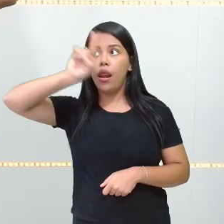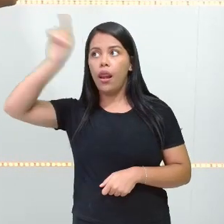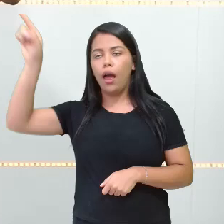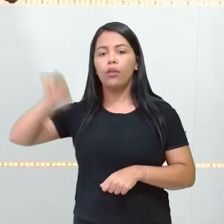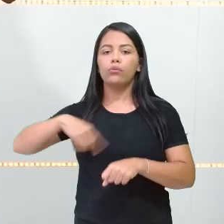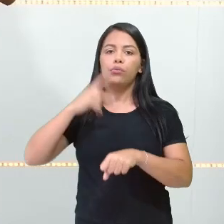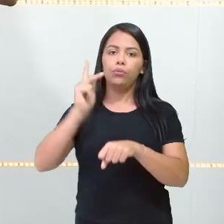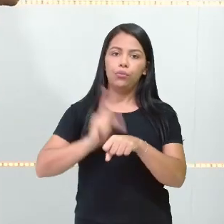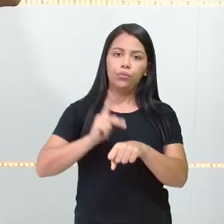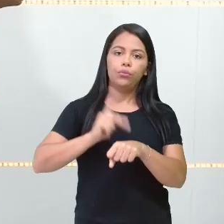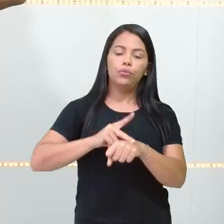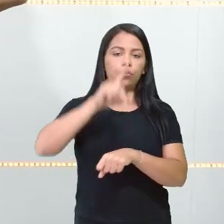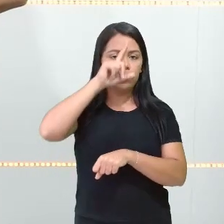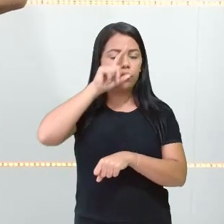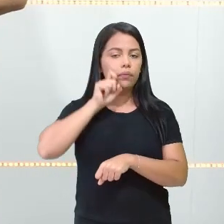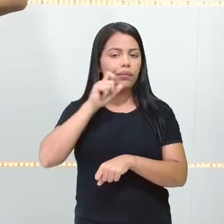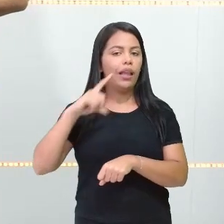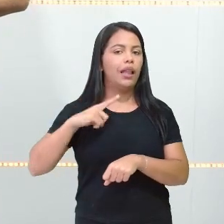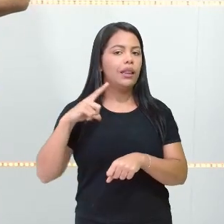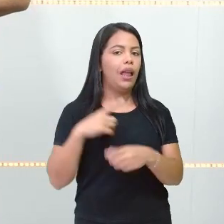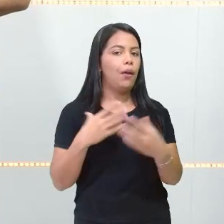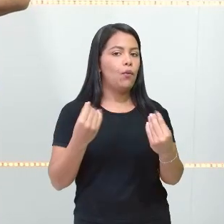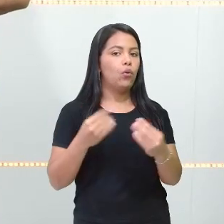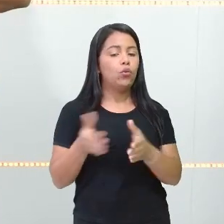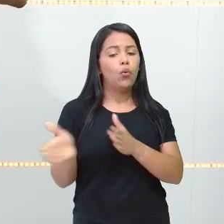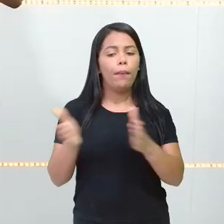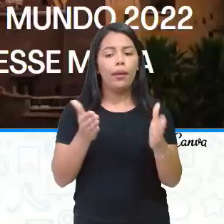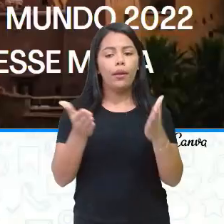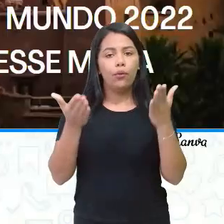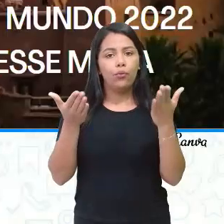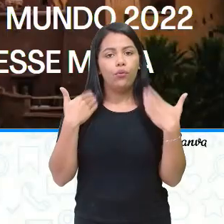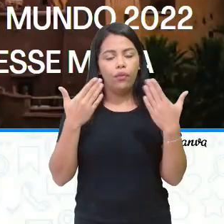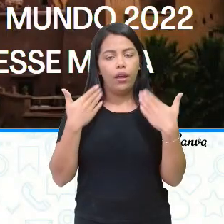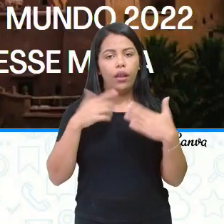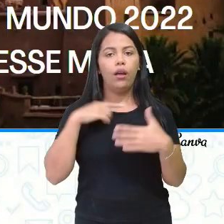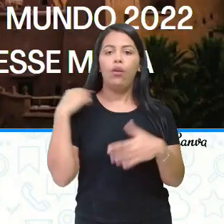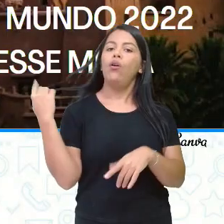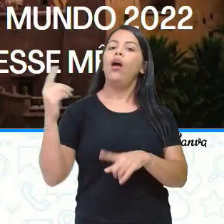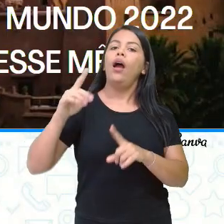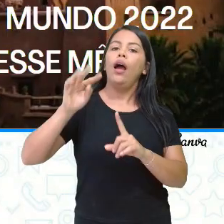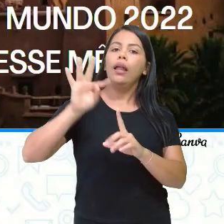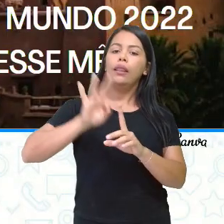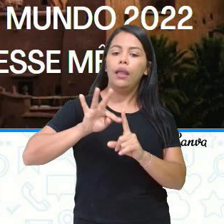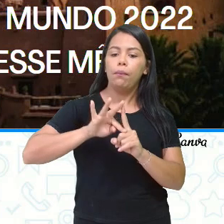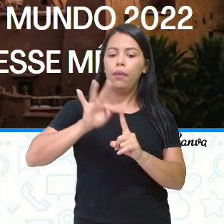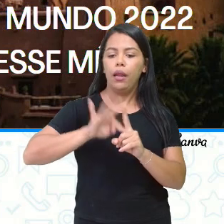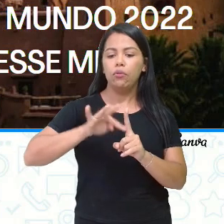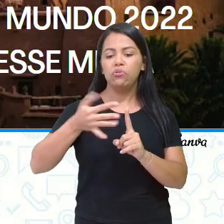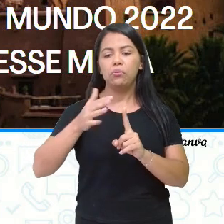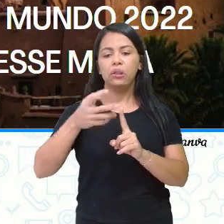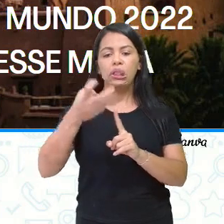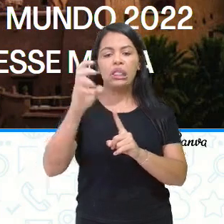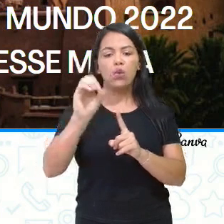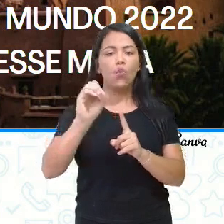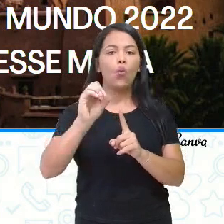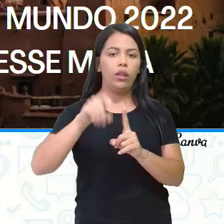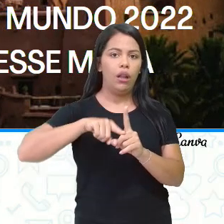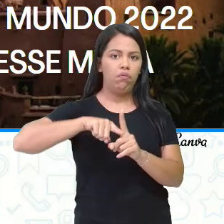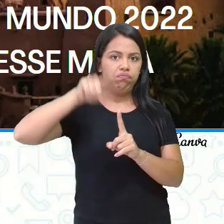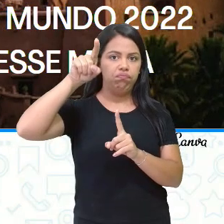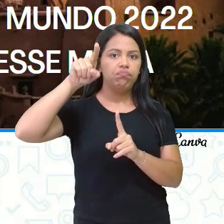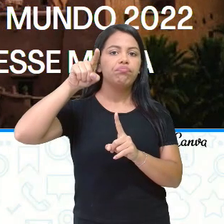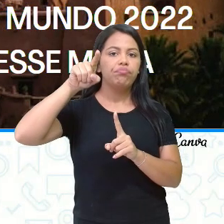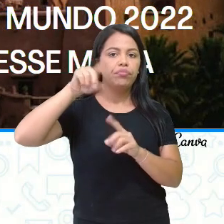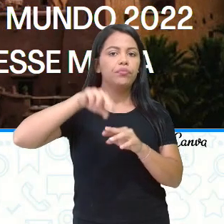aí. No verão, a temperatura do Catar chega a 50 graus. Justamente por